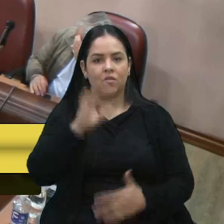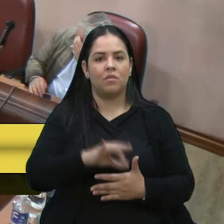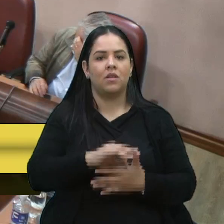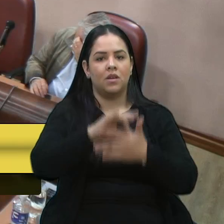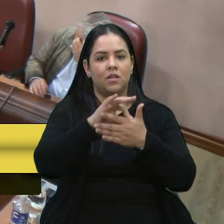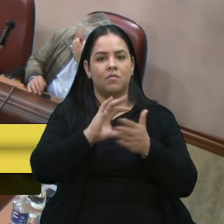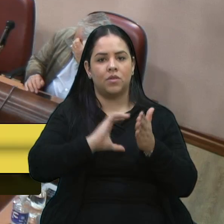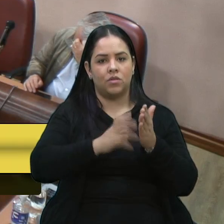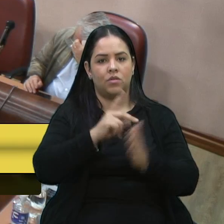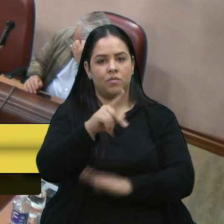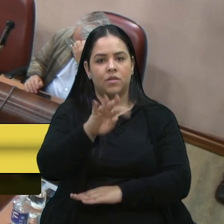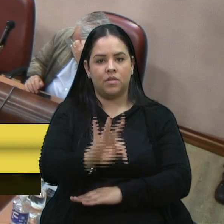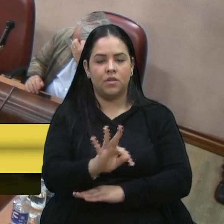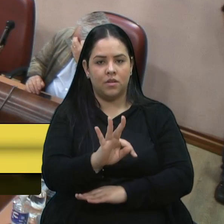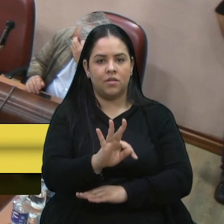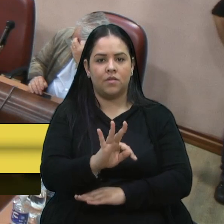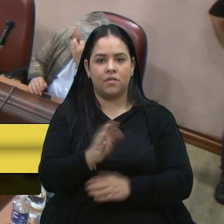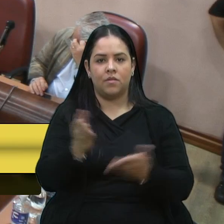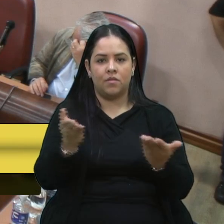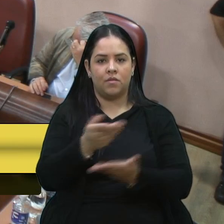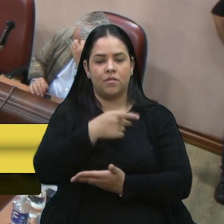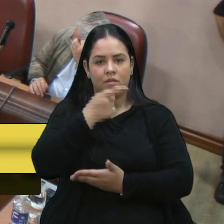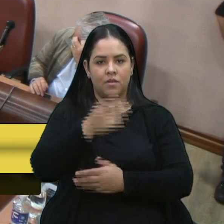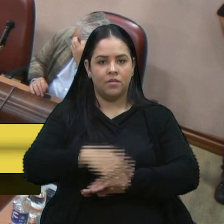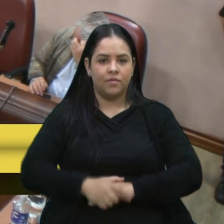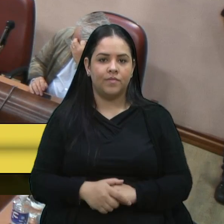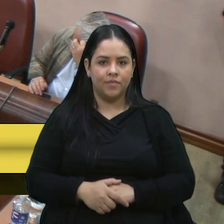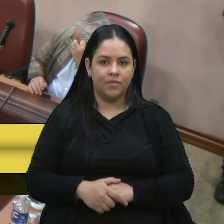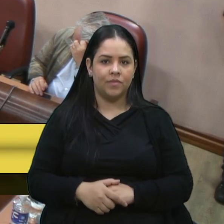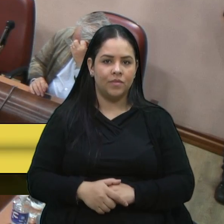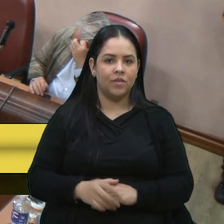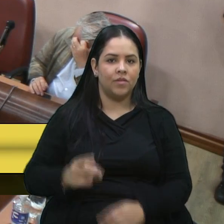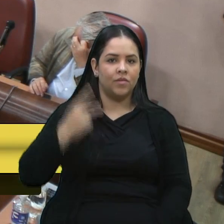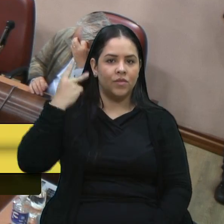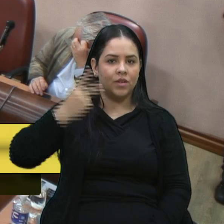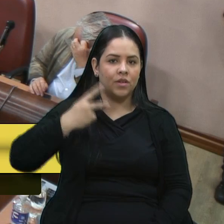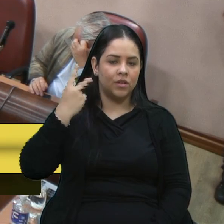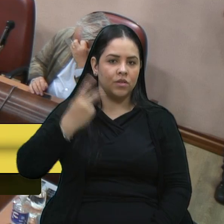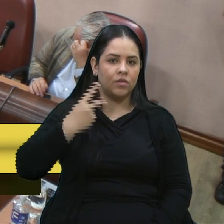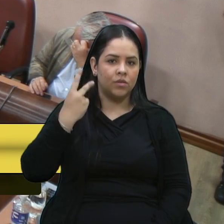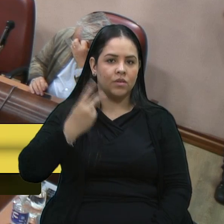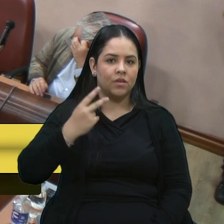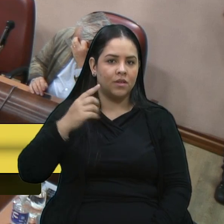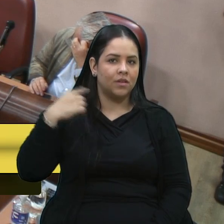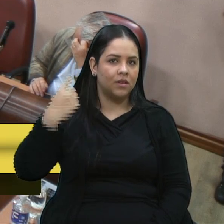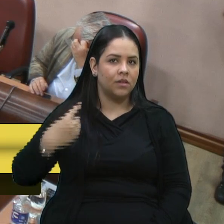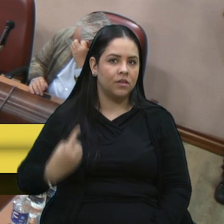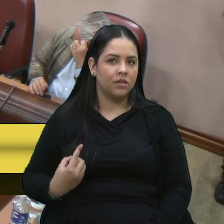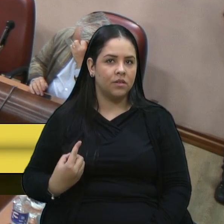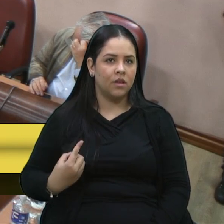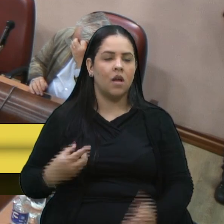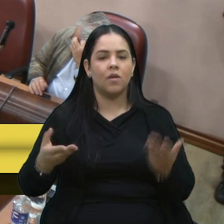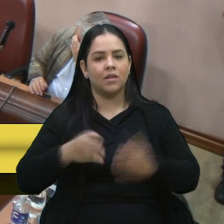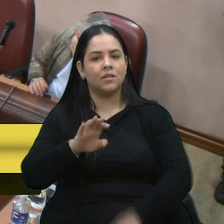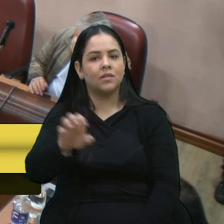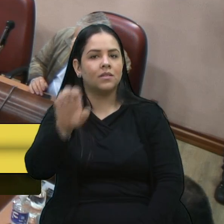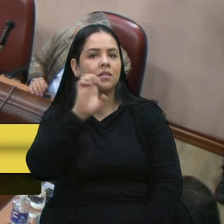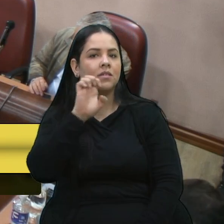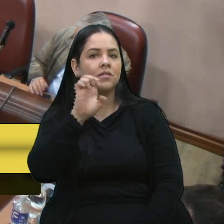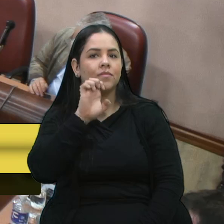Do PT com a palavra. Denise, quem vai usar a palavra? Vereadora Estela Balardim,